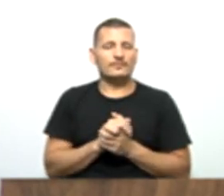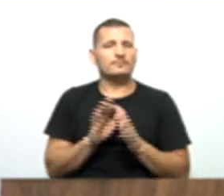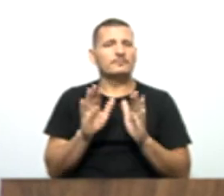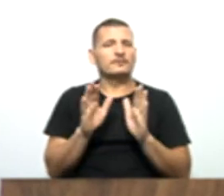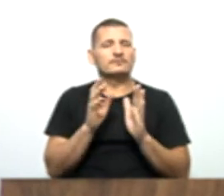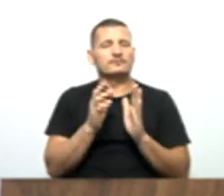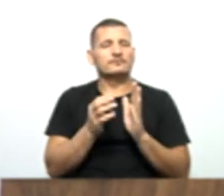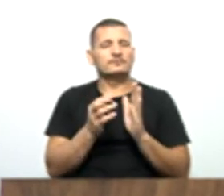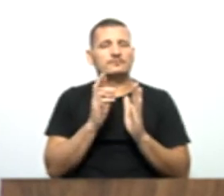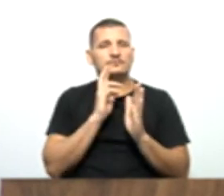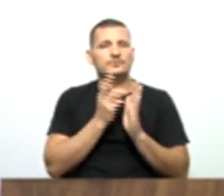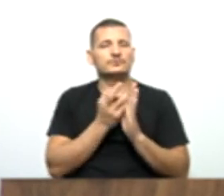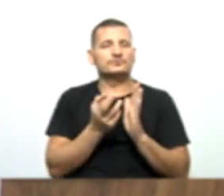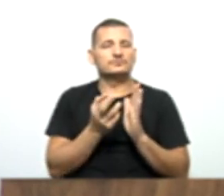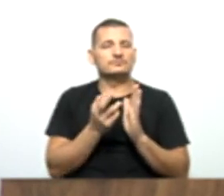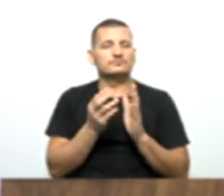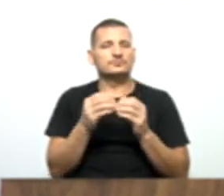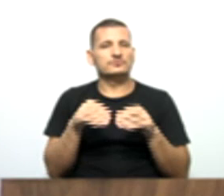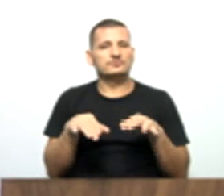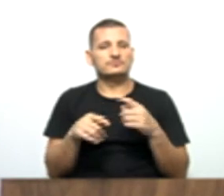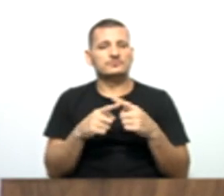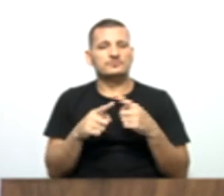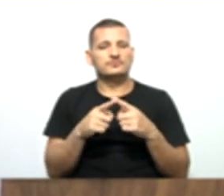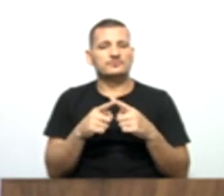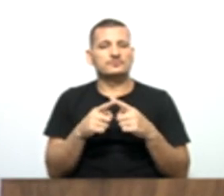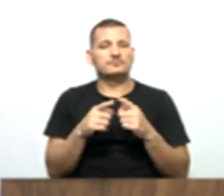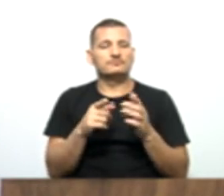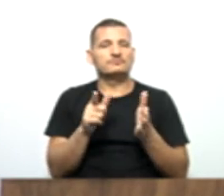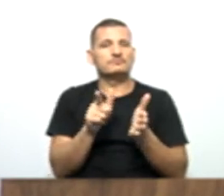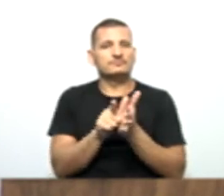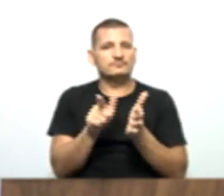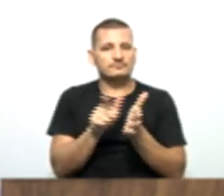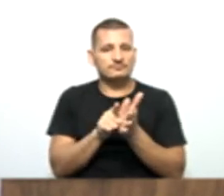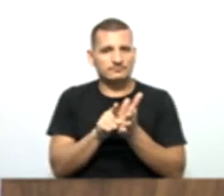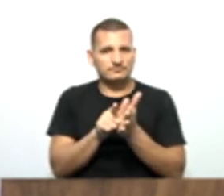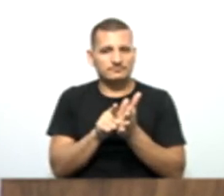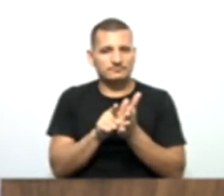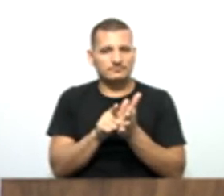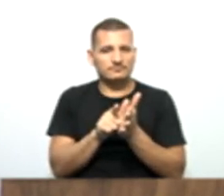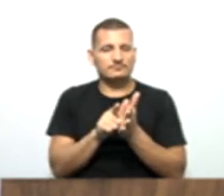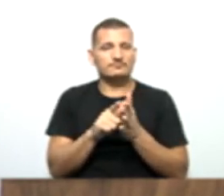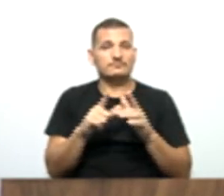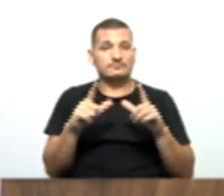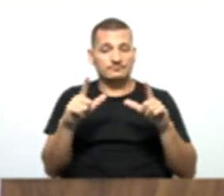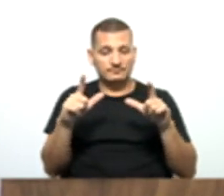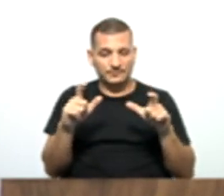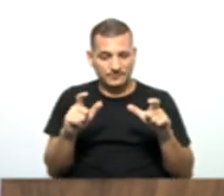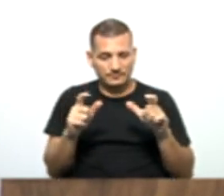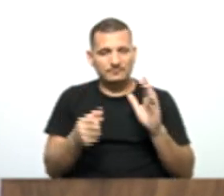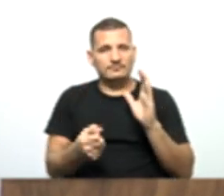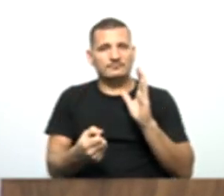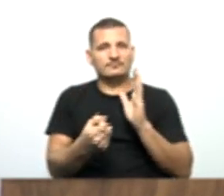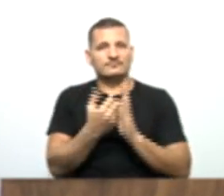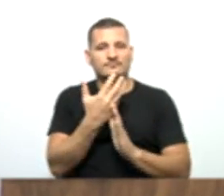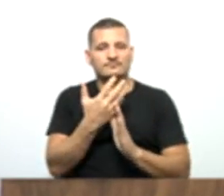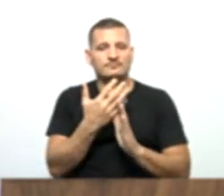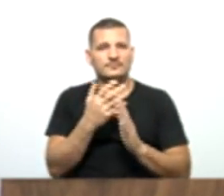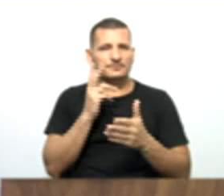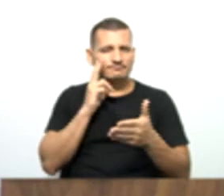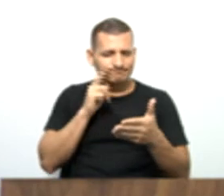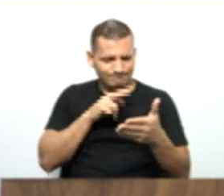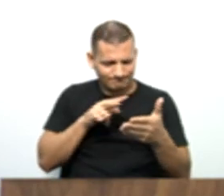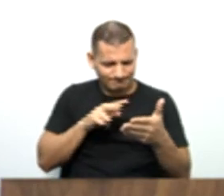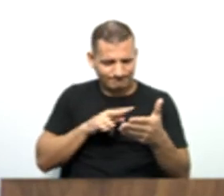prejudicadas em razão deles terem respondido num papel, ter tirado uma foto e enviado, mas está um pouco difícil